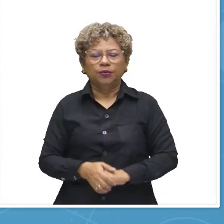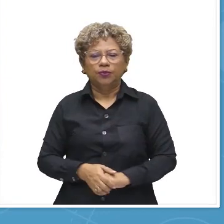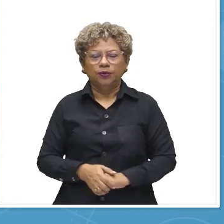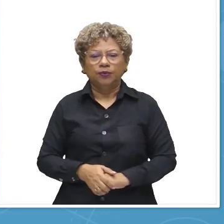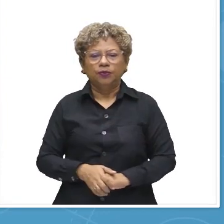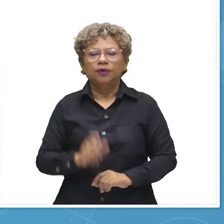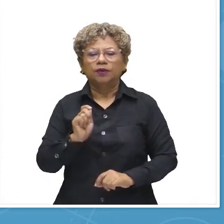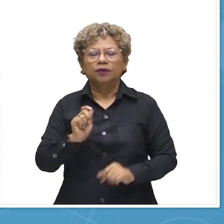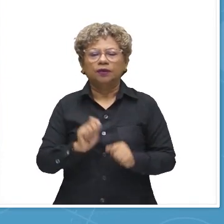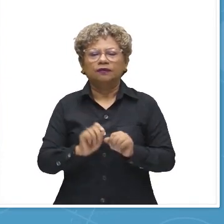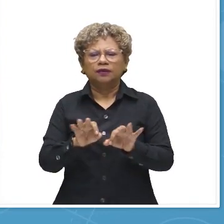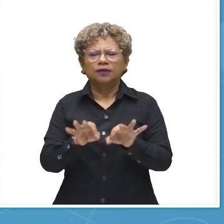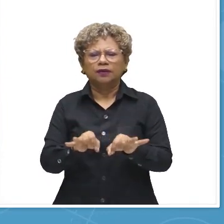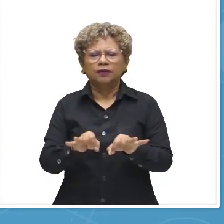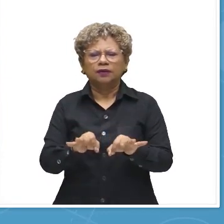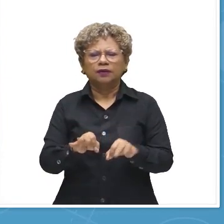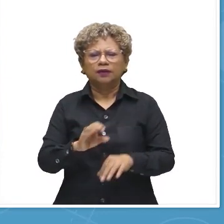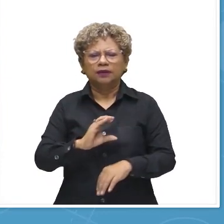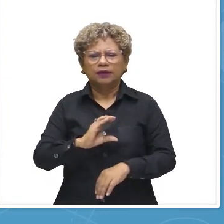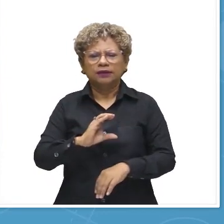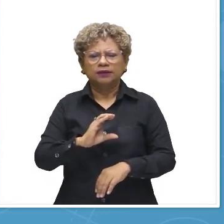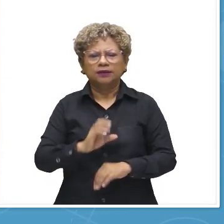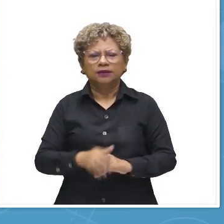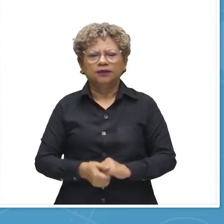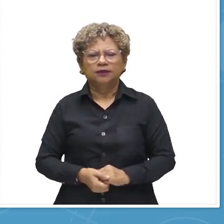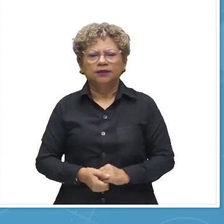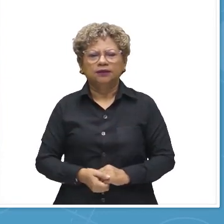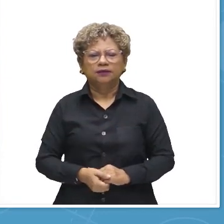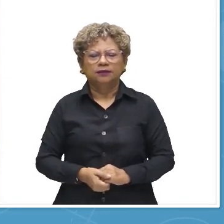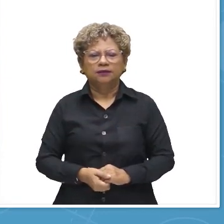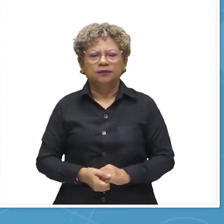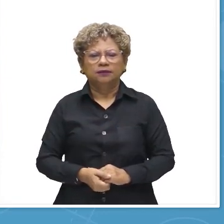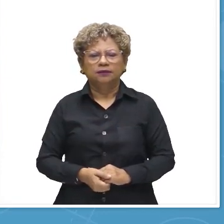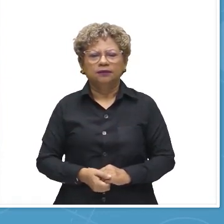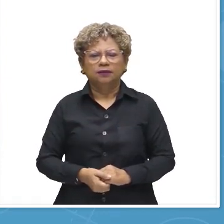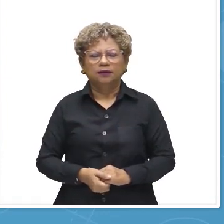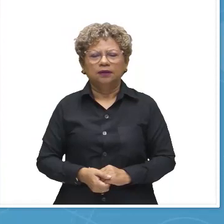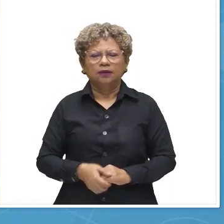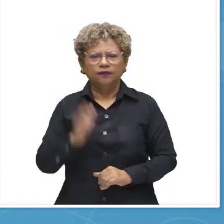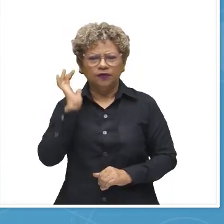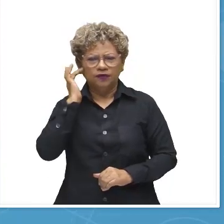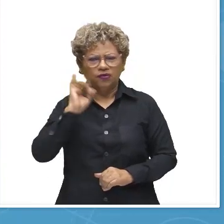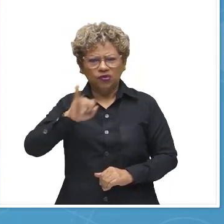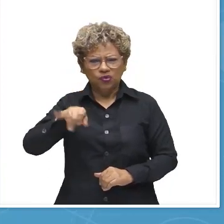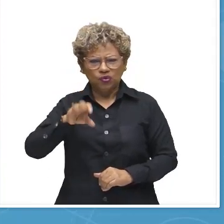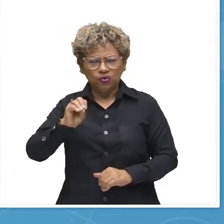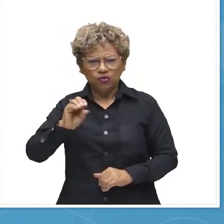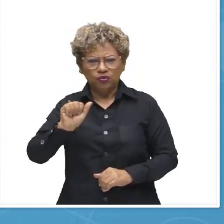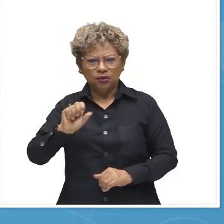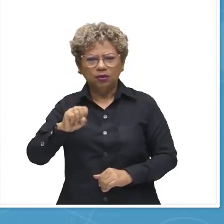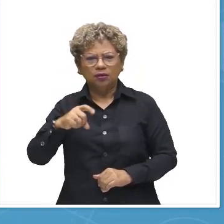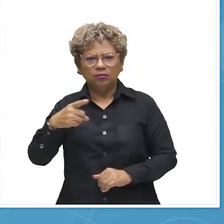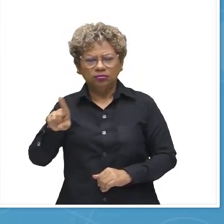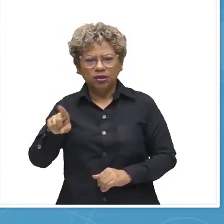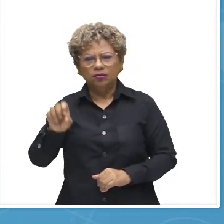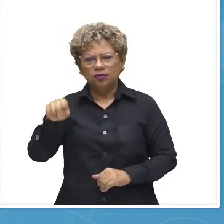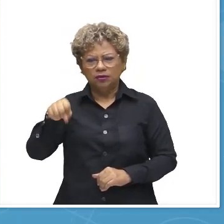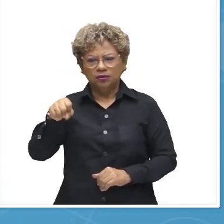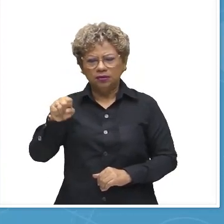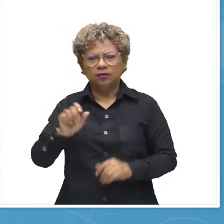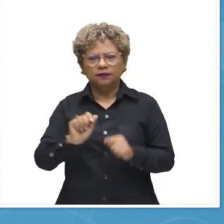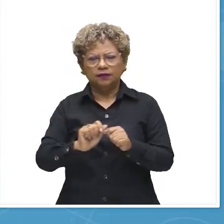conseguido fazer a letra C, né? Acho que foi o João que disse que sim, o